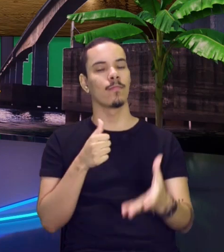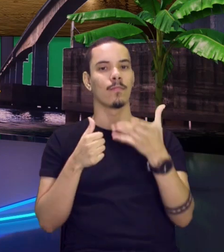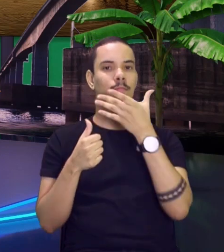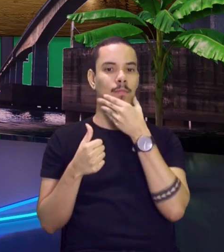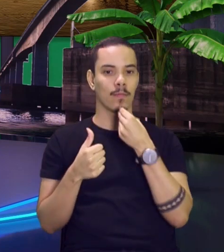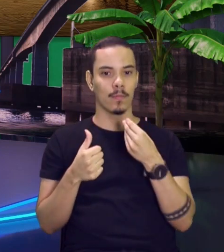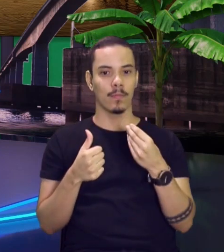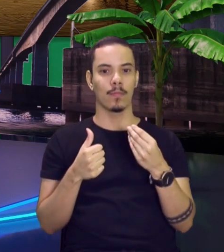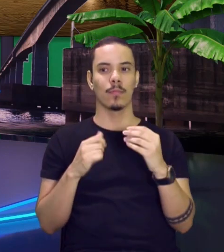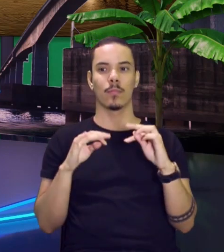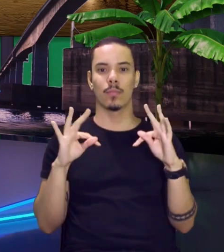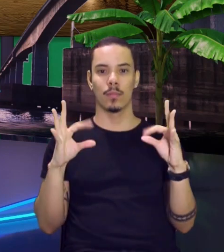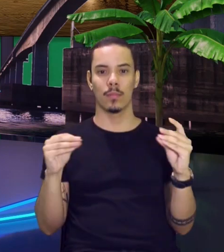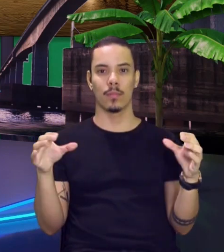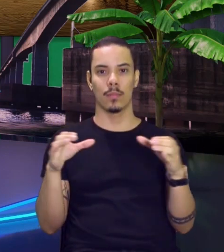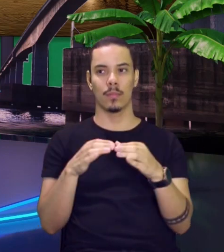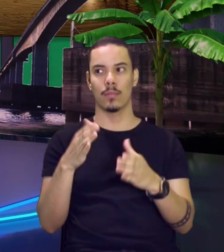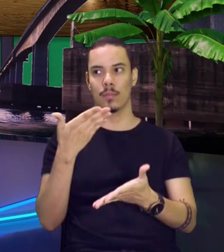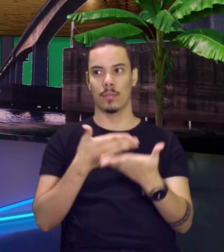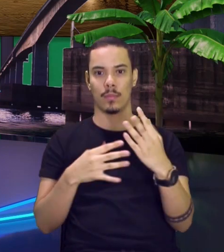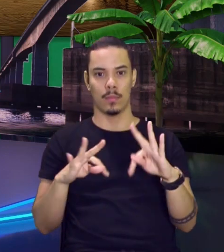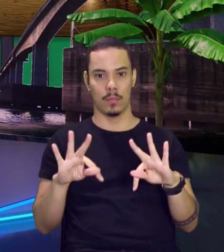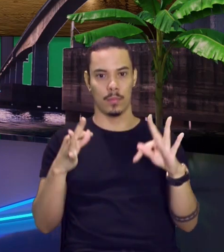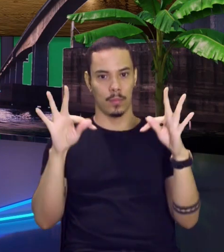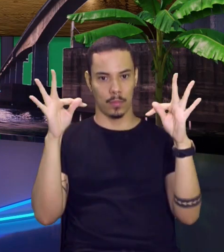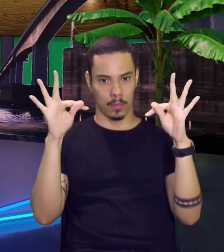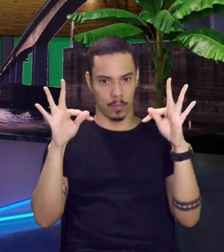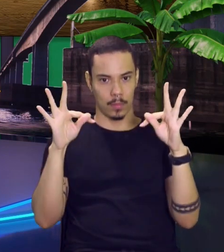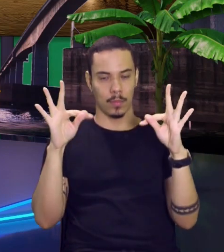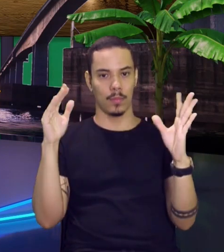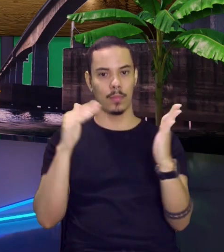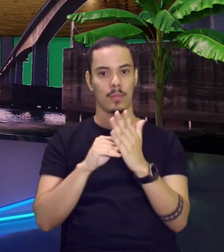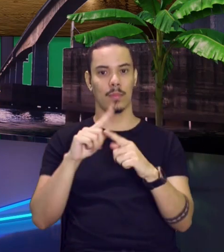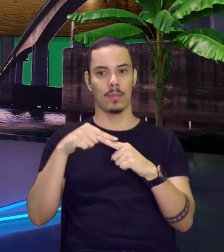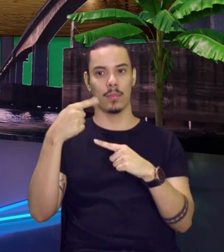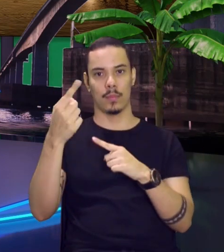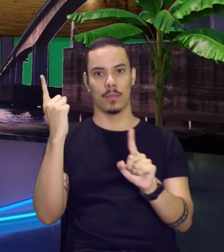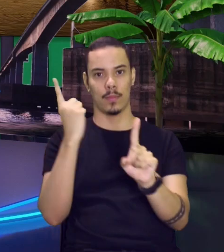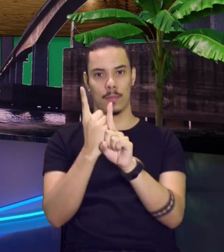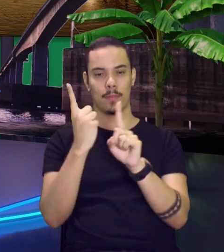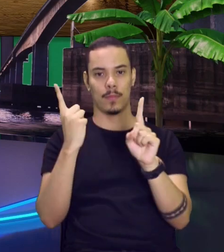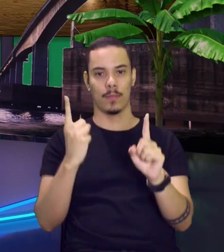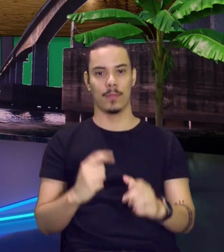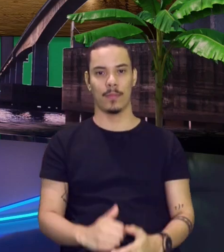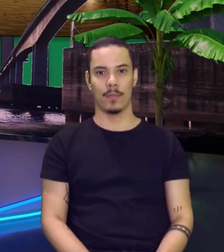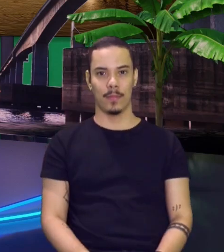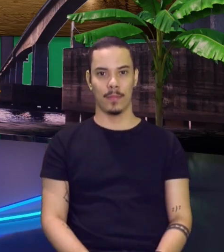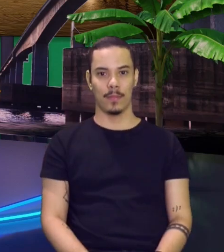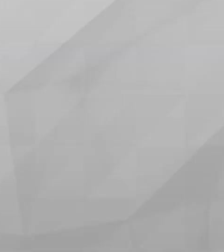professora. A toda a equipe da Mediação Tecnológica. Até o próximo encontro.